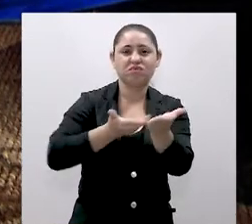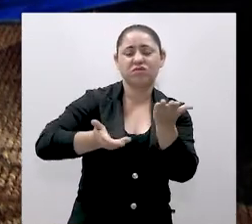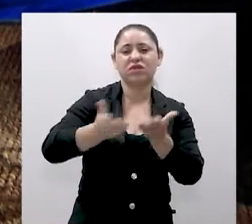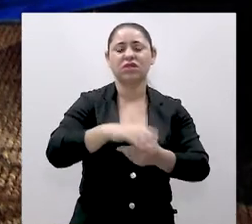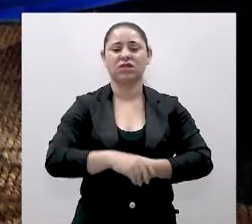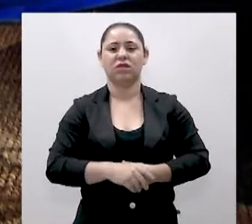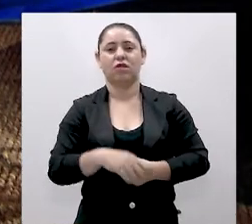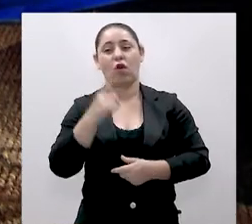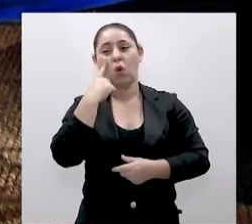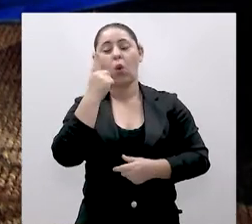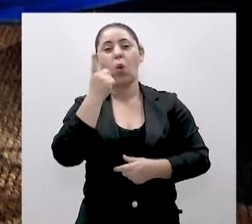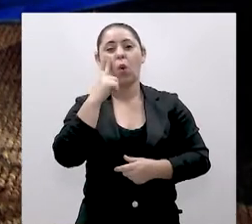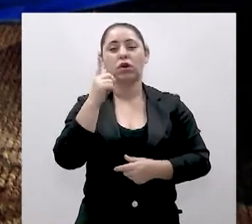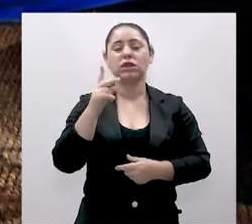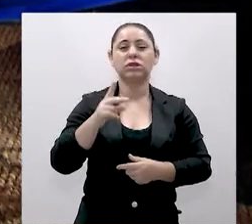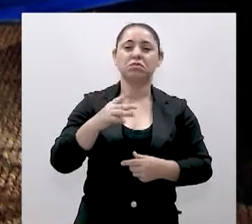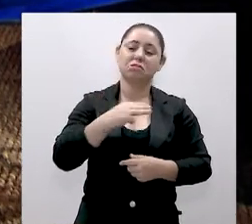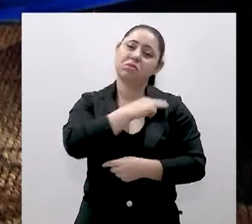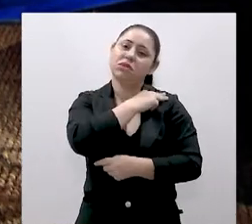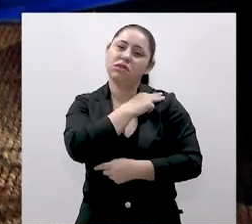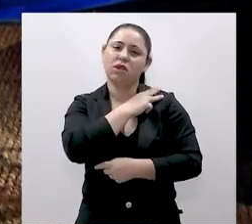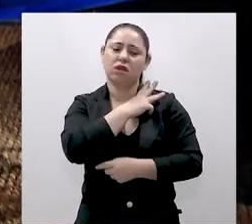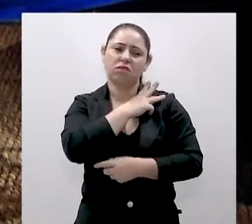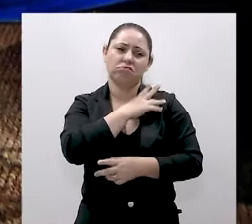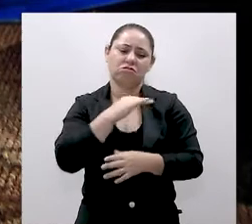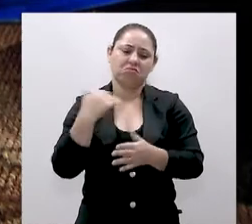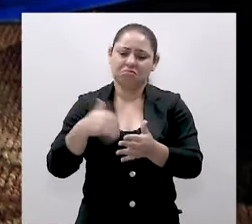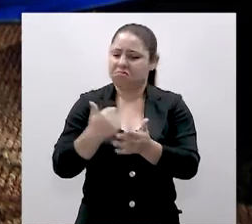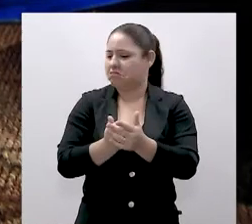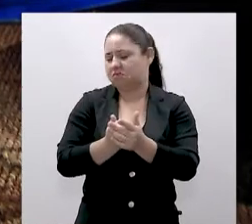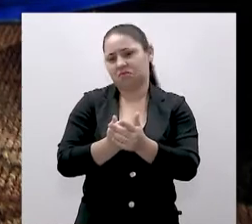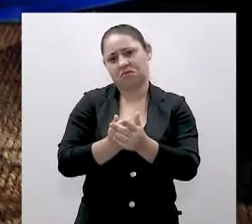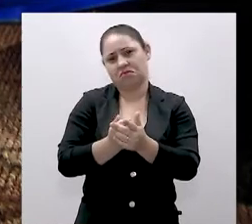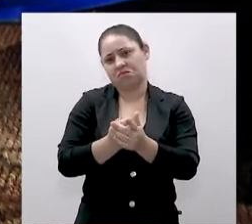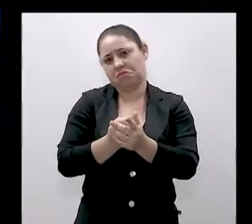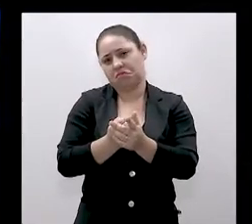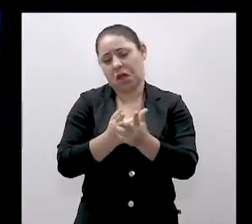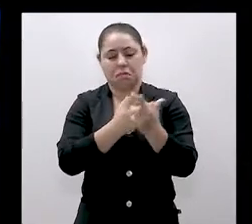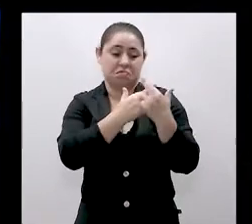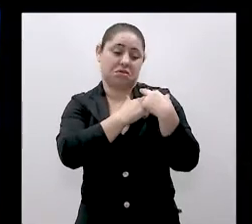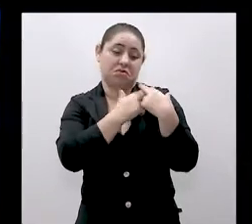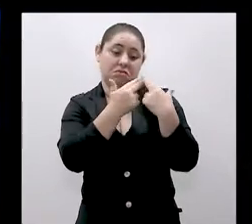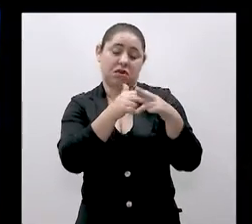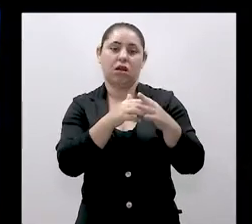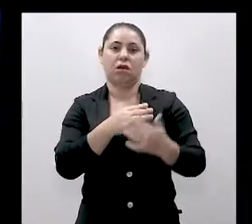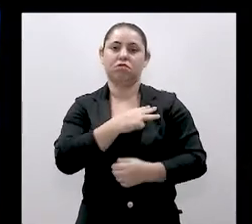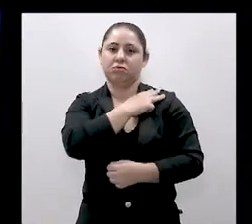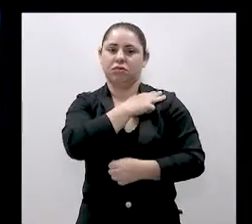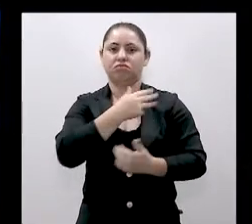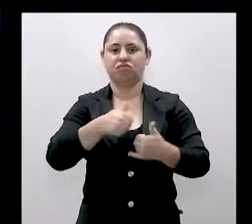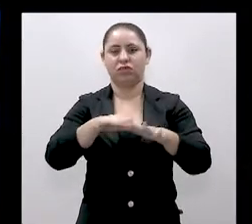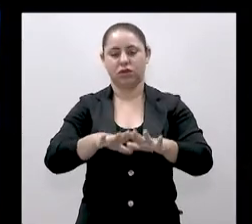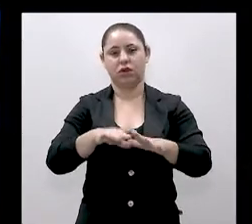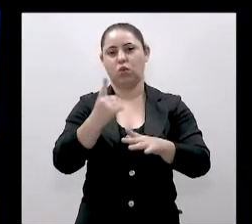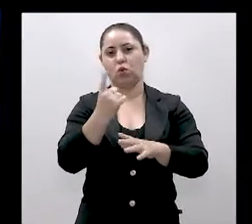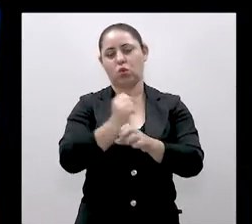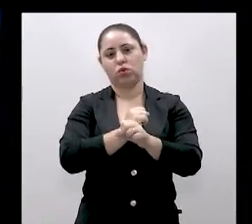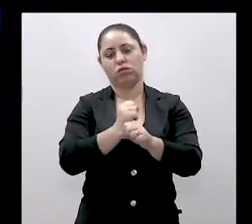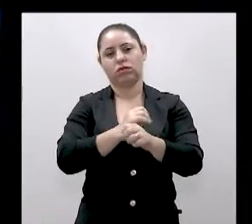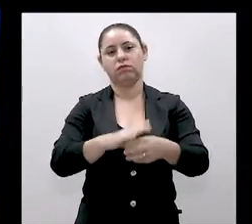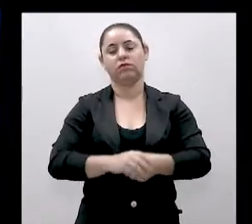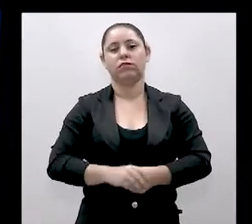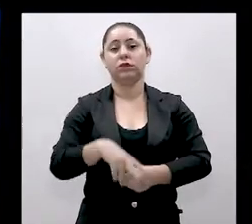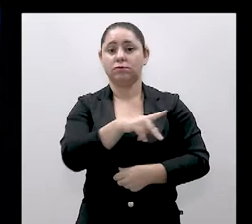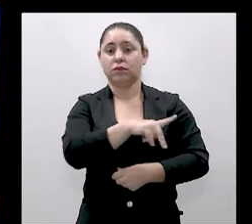politicamente não vai falar desses eu sei que você toca o ministério Vai em frente Aí enfim eu fiquei no ministério e nesse